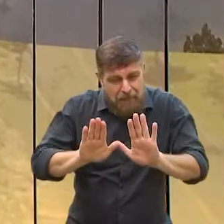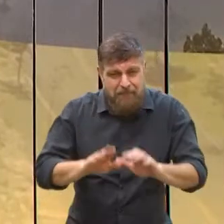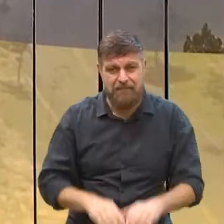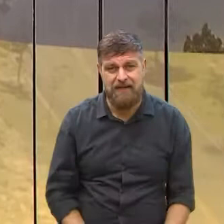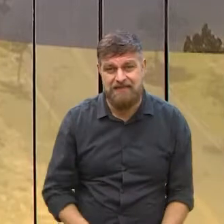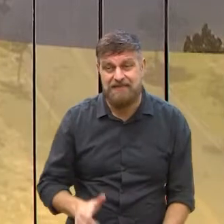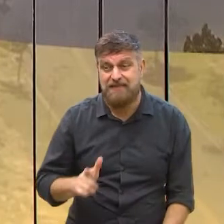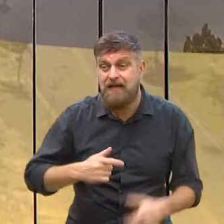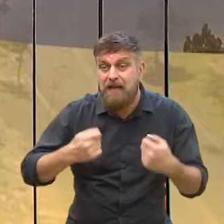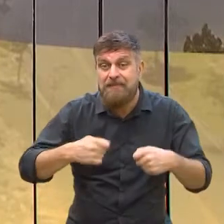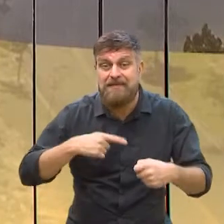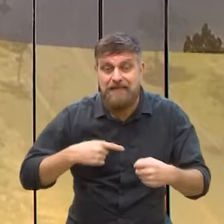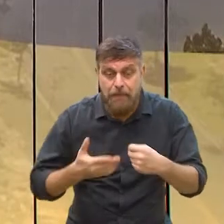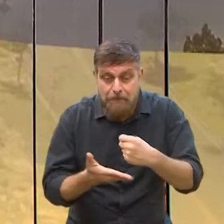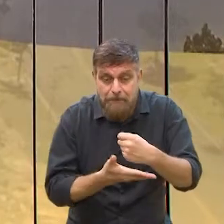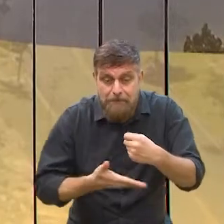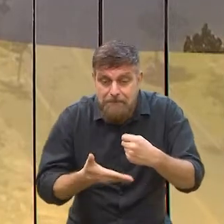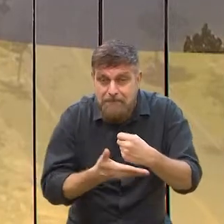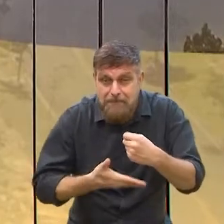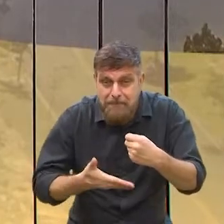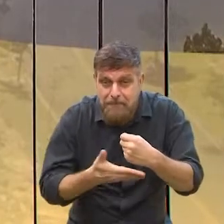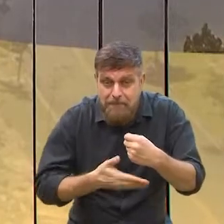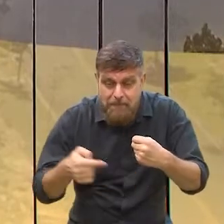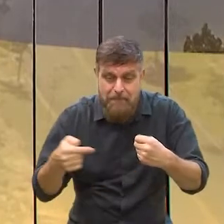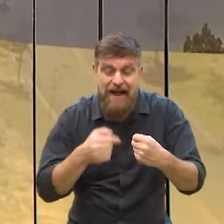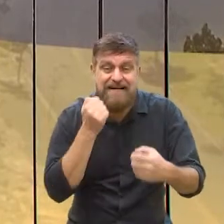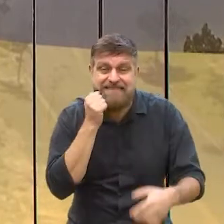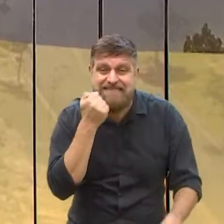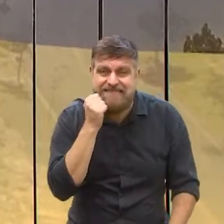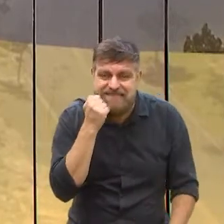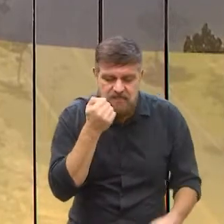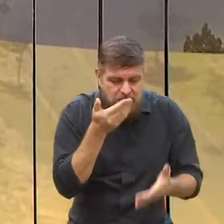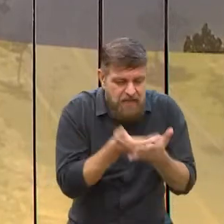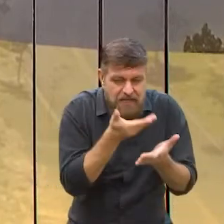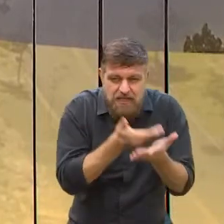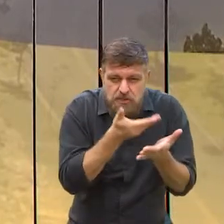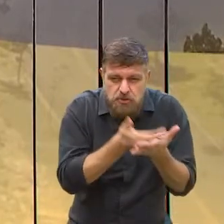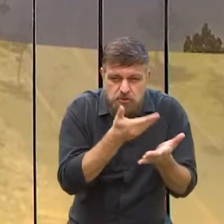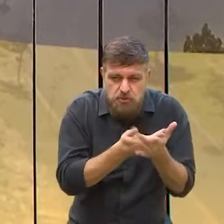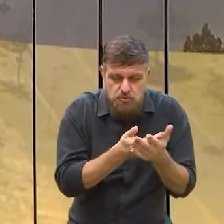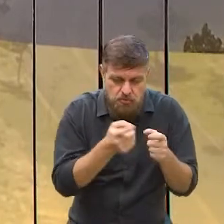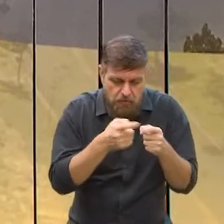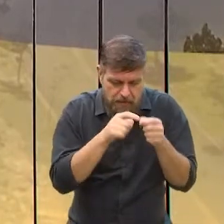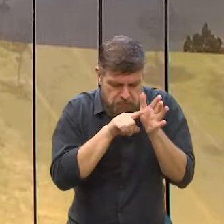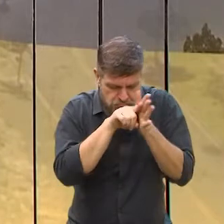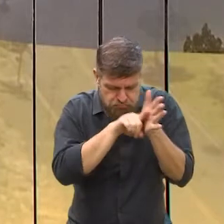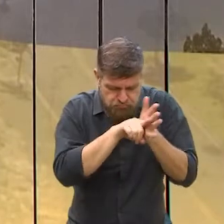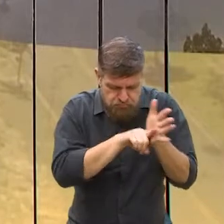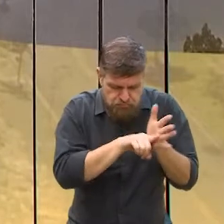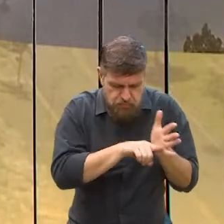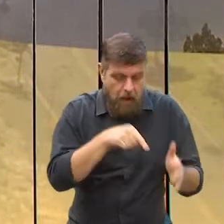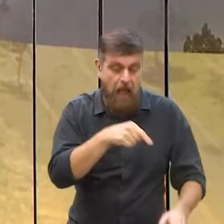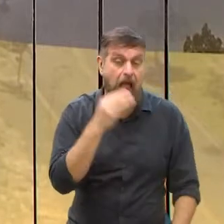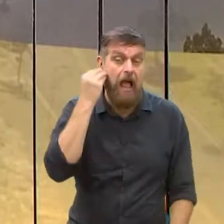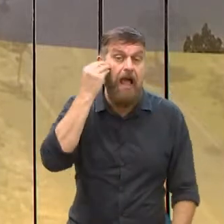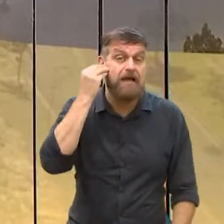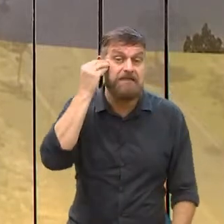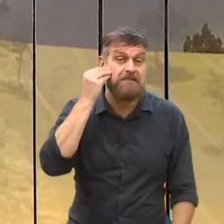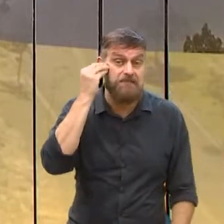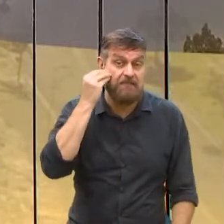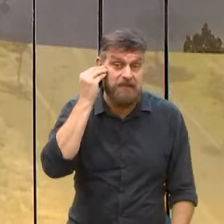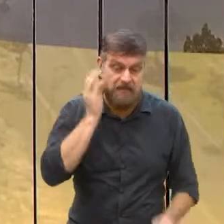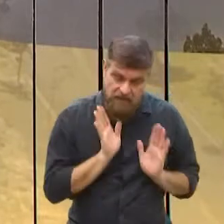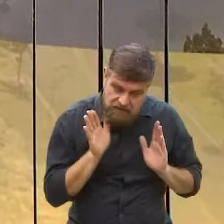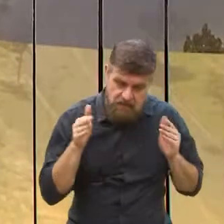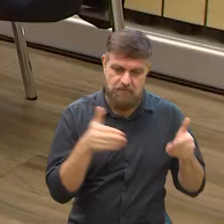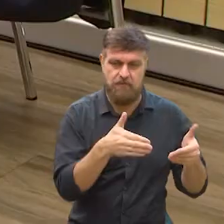tiver essa opinião, se ela não estiver baseada em dados, estatísticas, experiência, estudo,